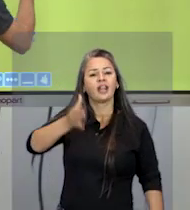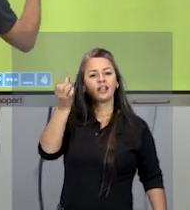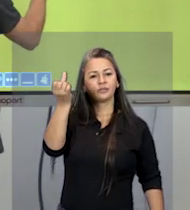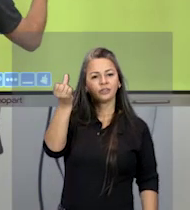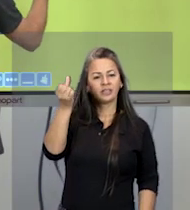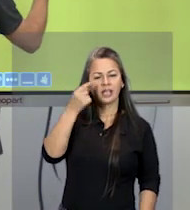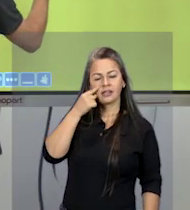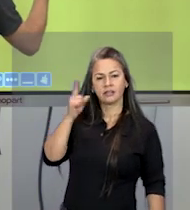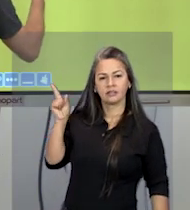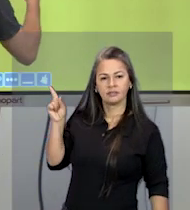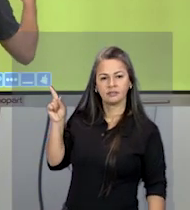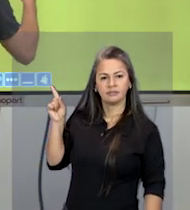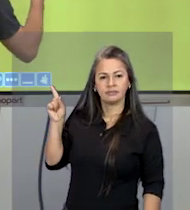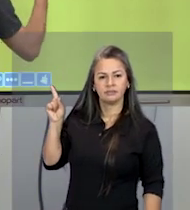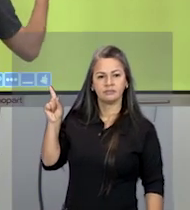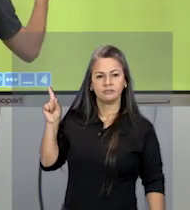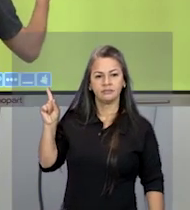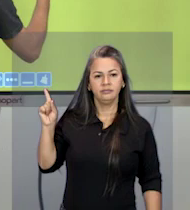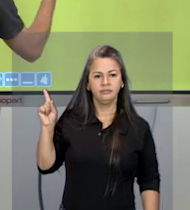mais fácil. Ó.